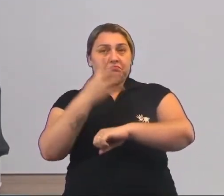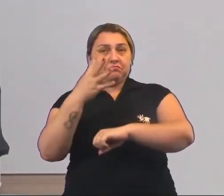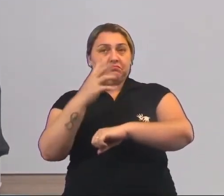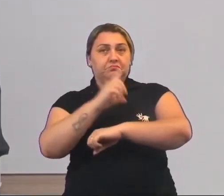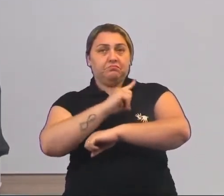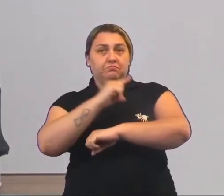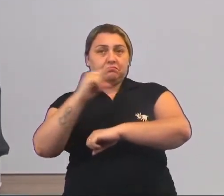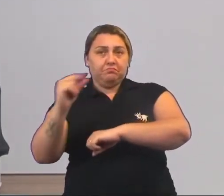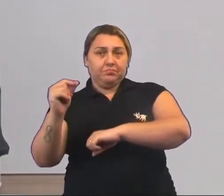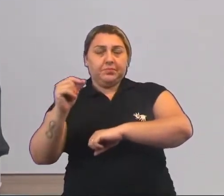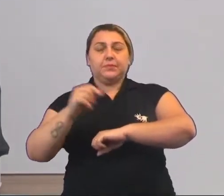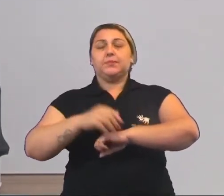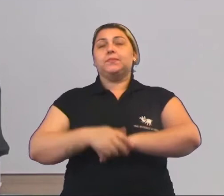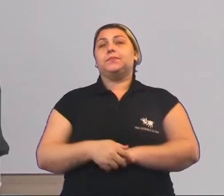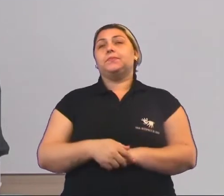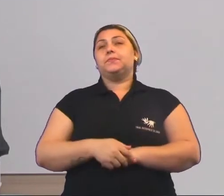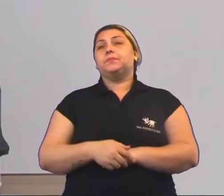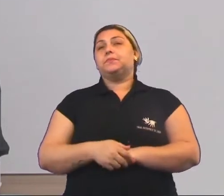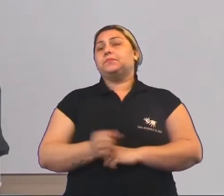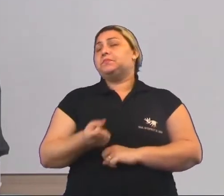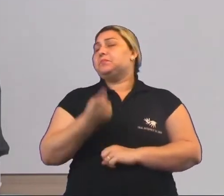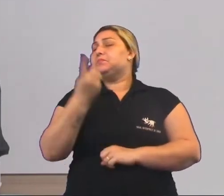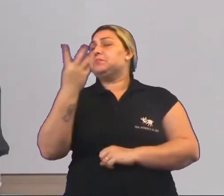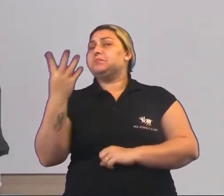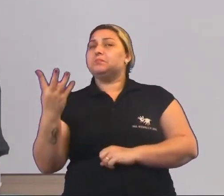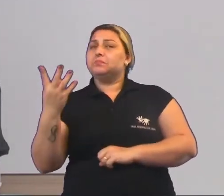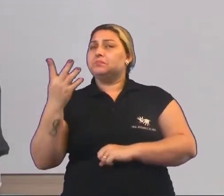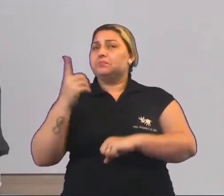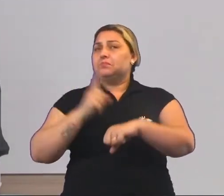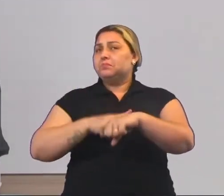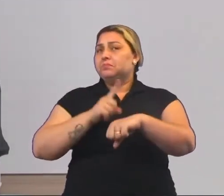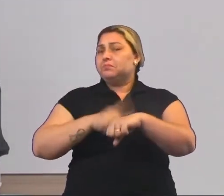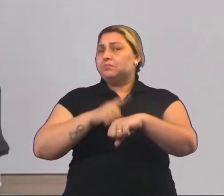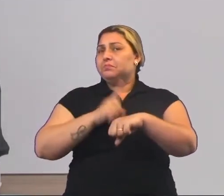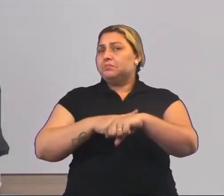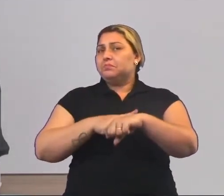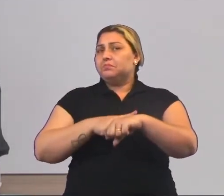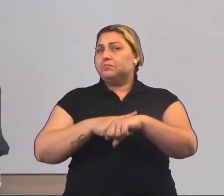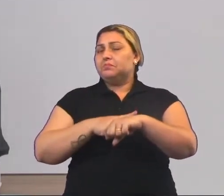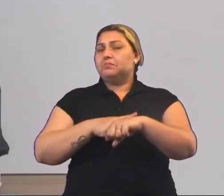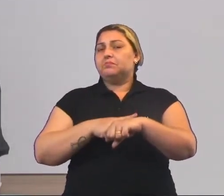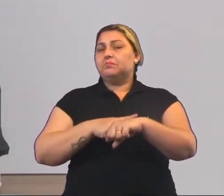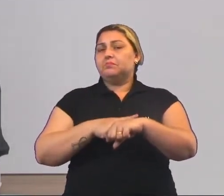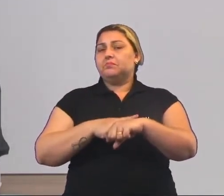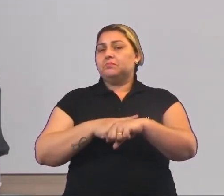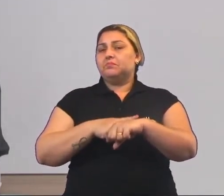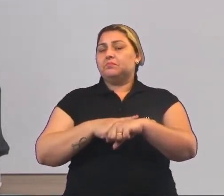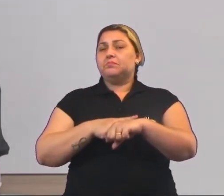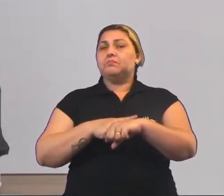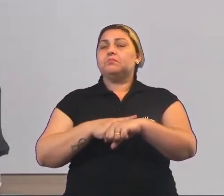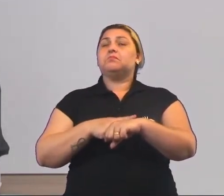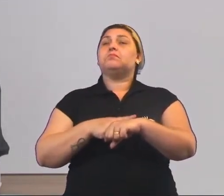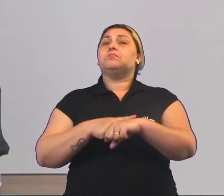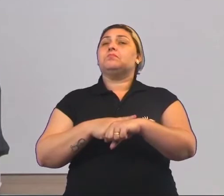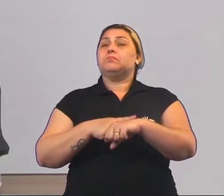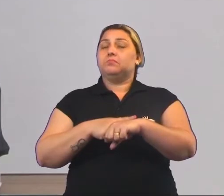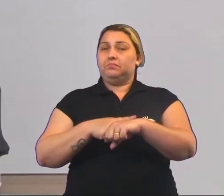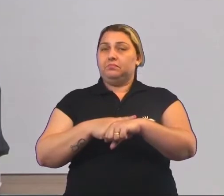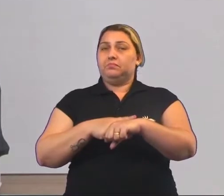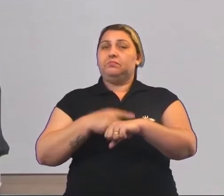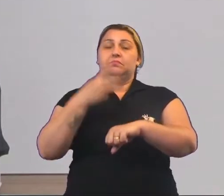horas, ele saiu. Então, quanto tempo ele ficou lá? Vamos contar nos dedos? De 15 até